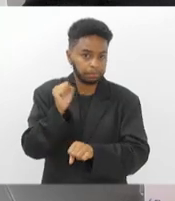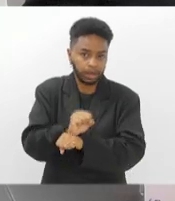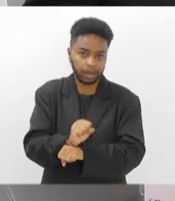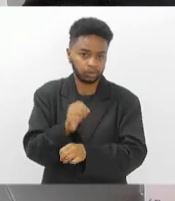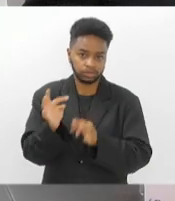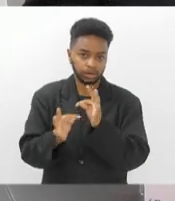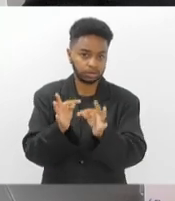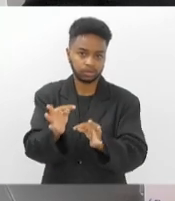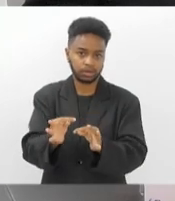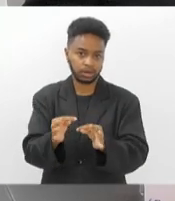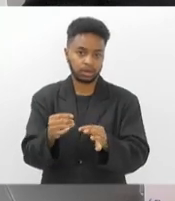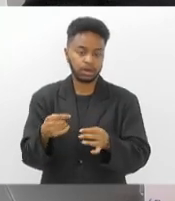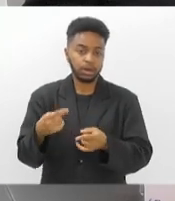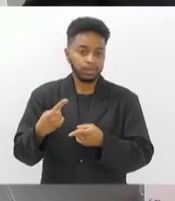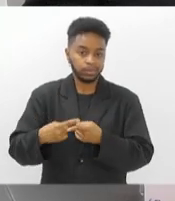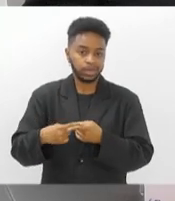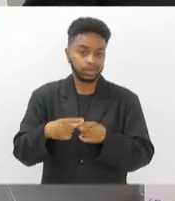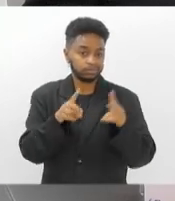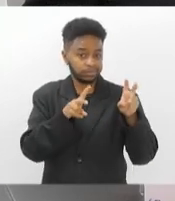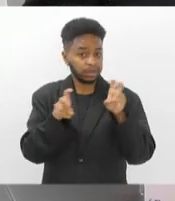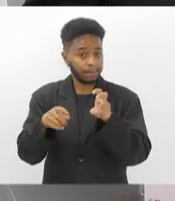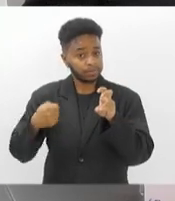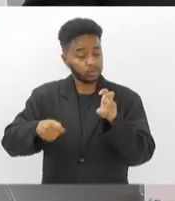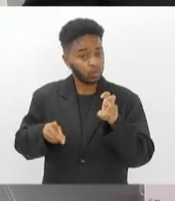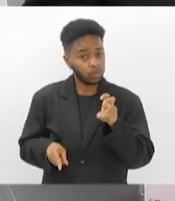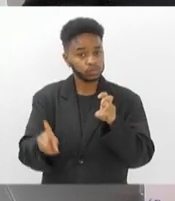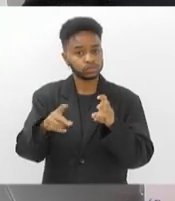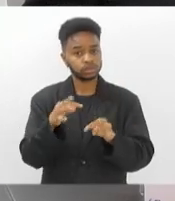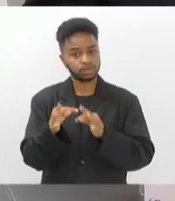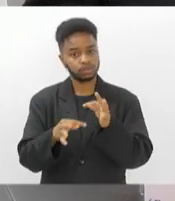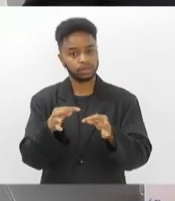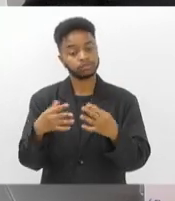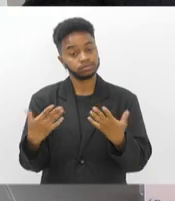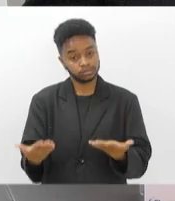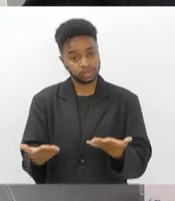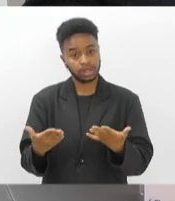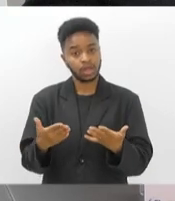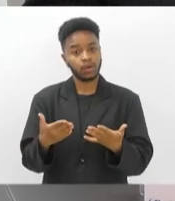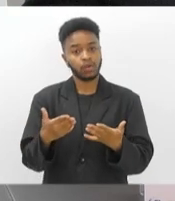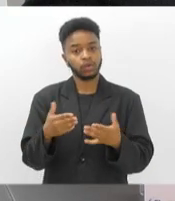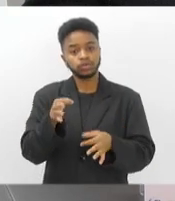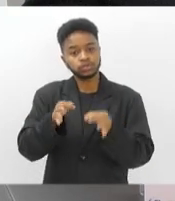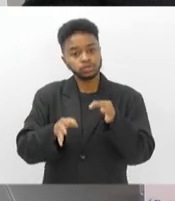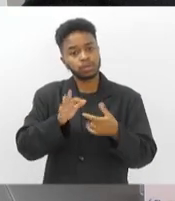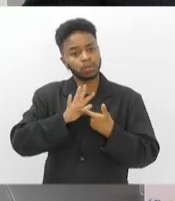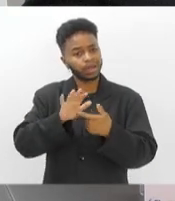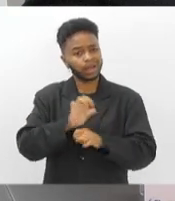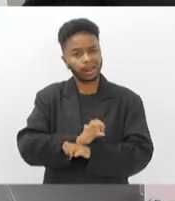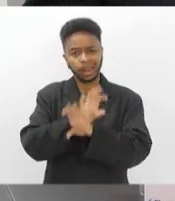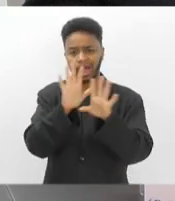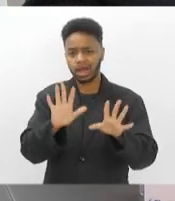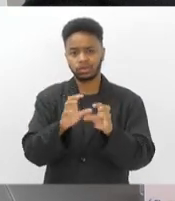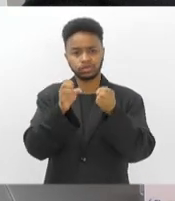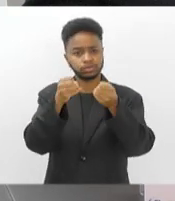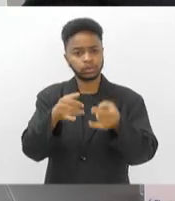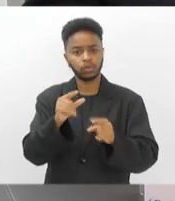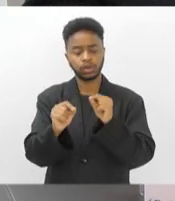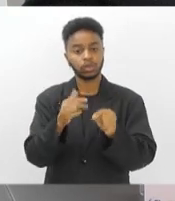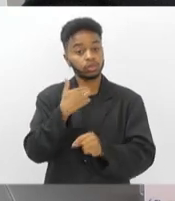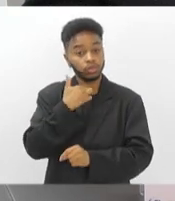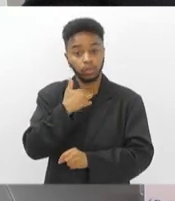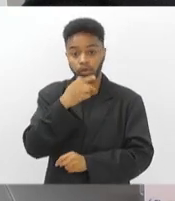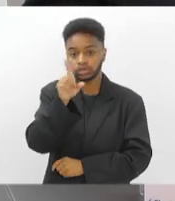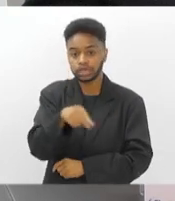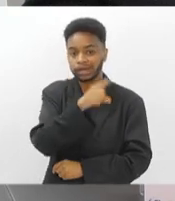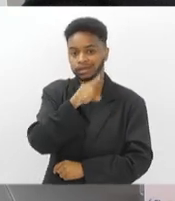eh eh situações de tratamento continuado então a jurisprudência deixa muito clara essa definição que não se pode